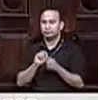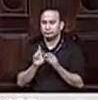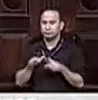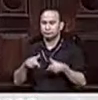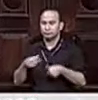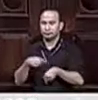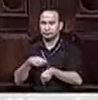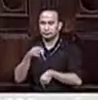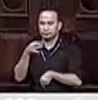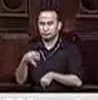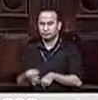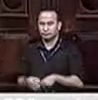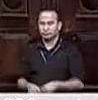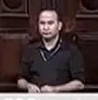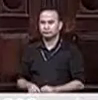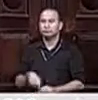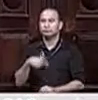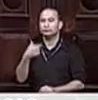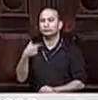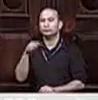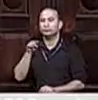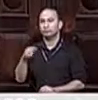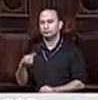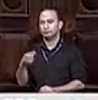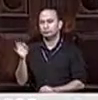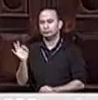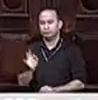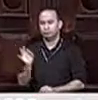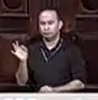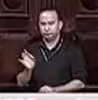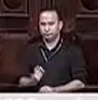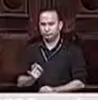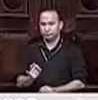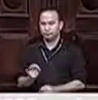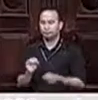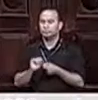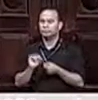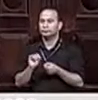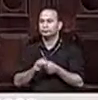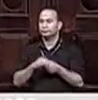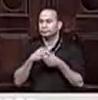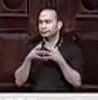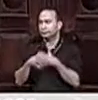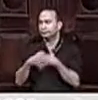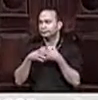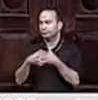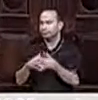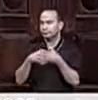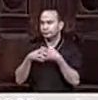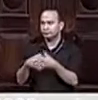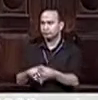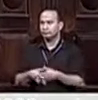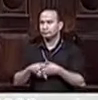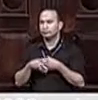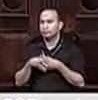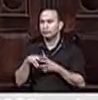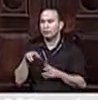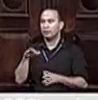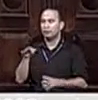com a FAPERJ de 2 pontos percentuais. Ainda fizeram uma lambança no